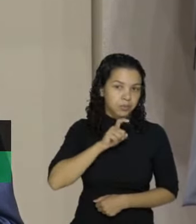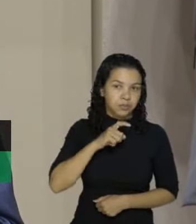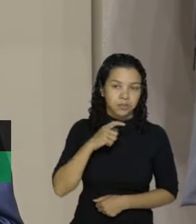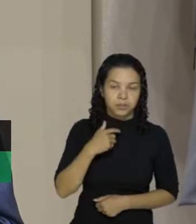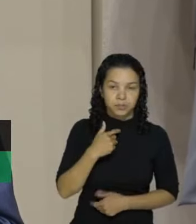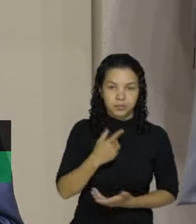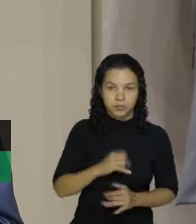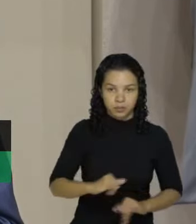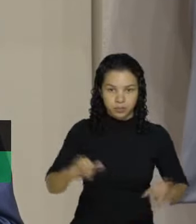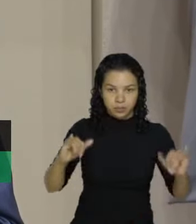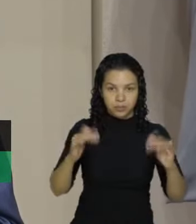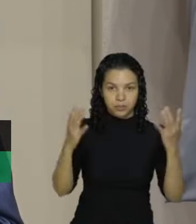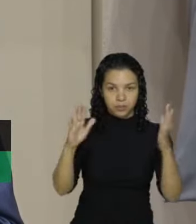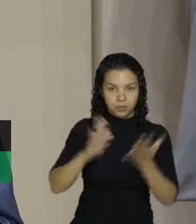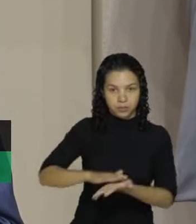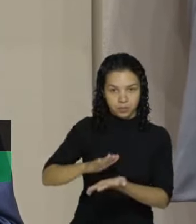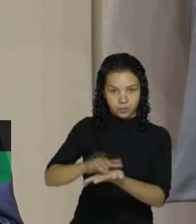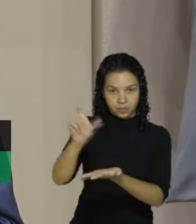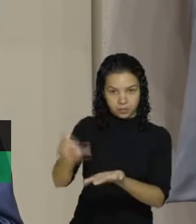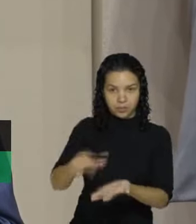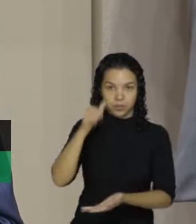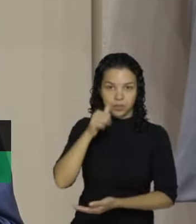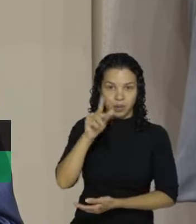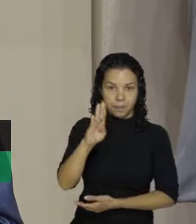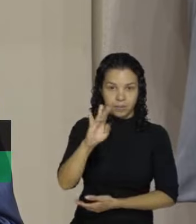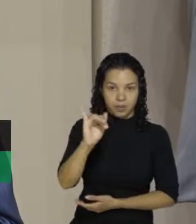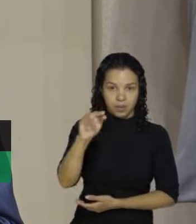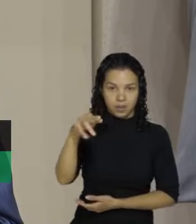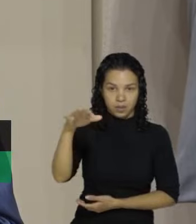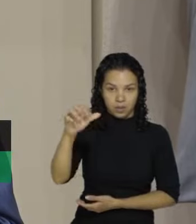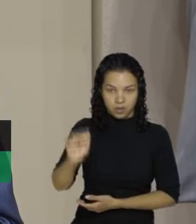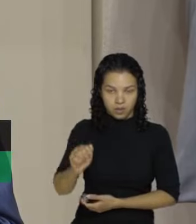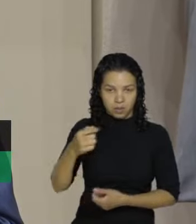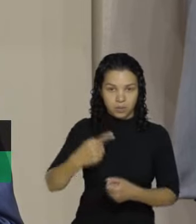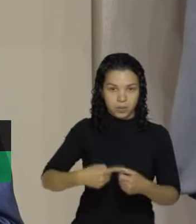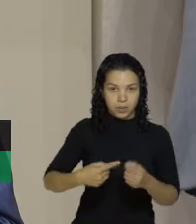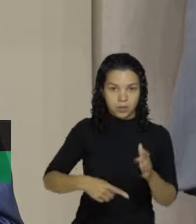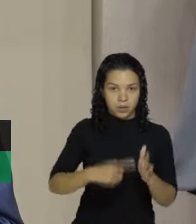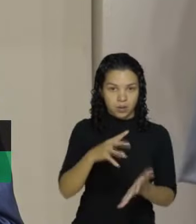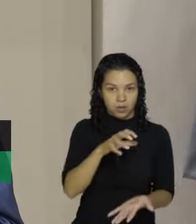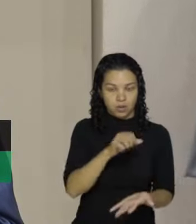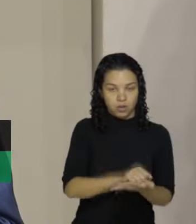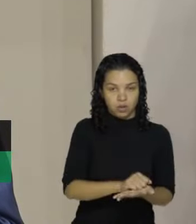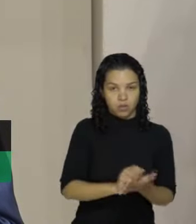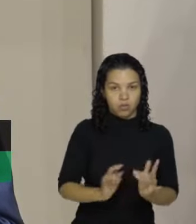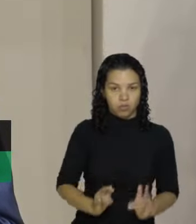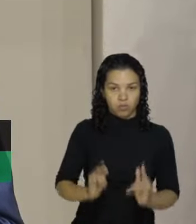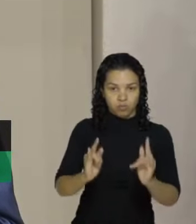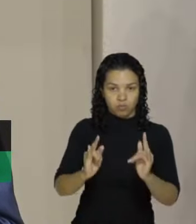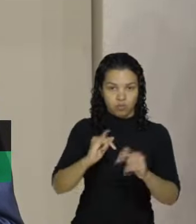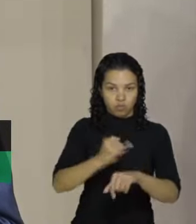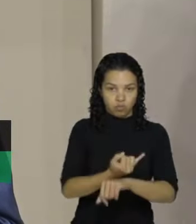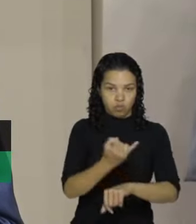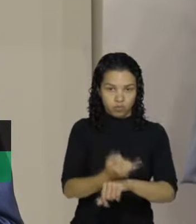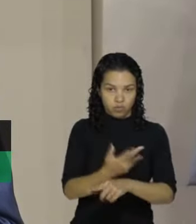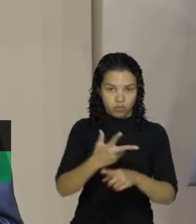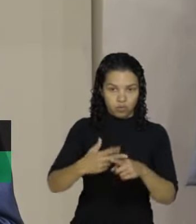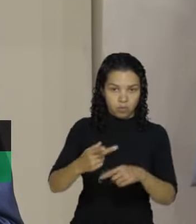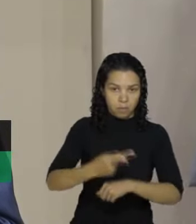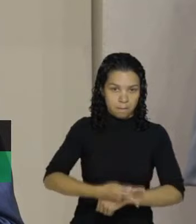manifestando aplausos à senhora Bianca Castelar de Farias, do primeiro registro de imóveis de Joinville, pela conquista do